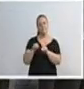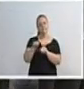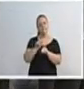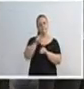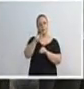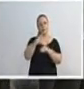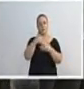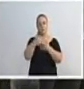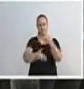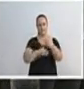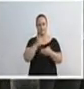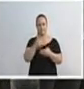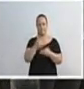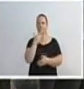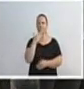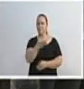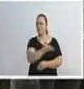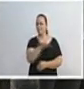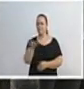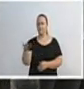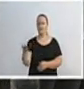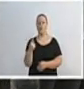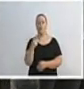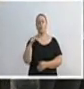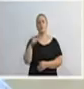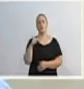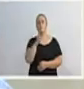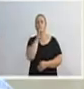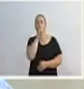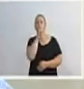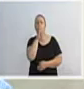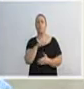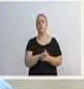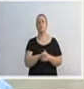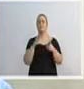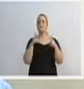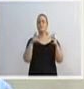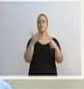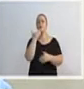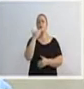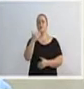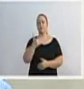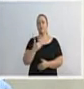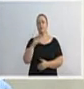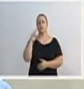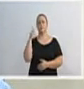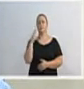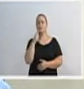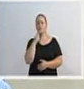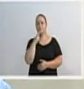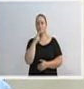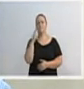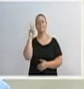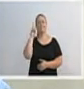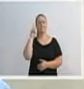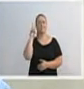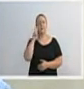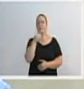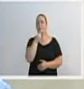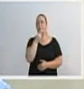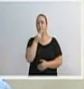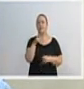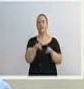vereadores, quero solicitar aos senhores vereadores que façamos um minuto de silêncio, conforme solicitado pela vereadora Helenice, em memória do senhor e do